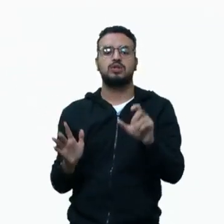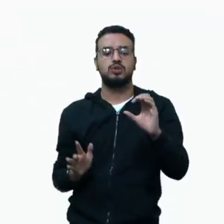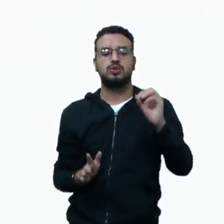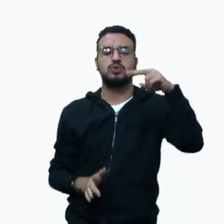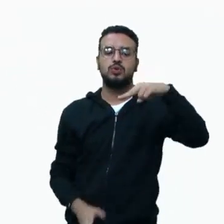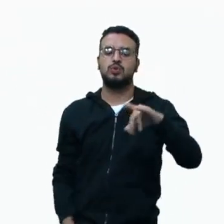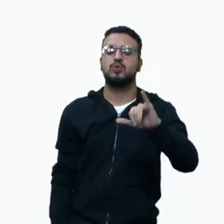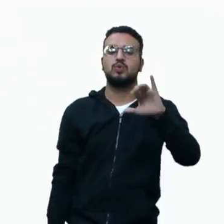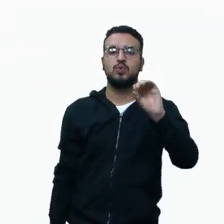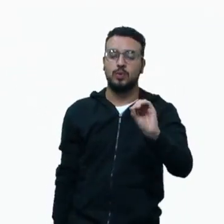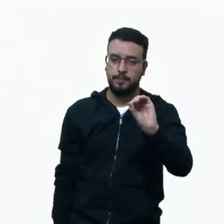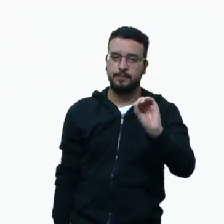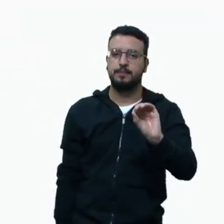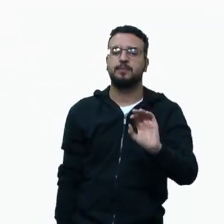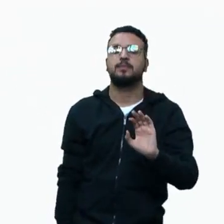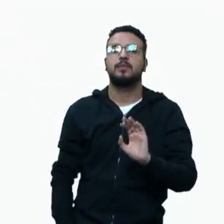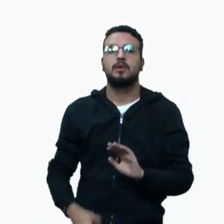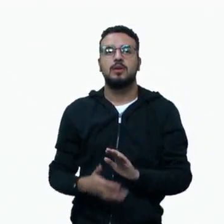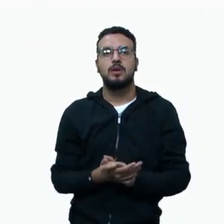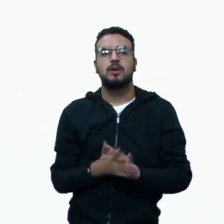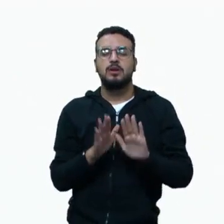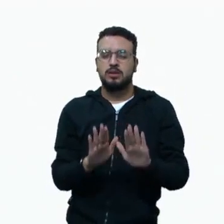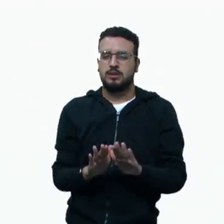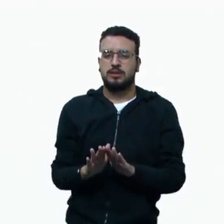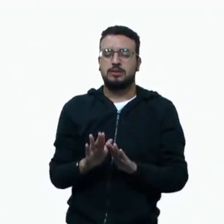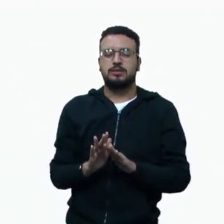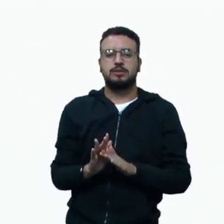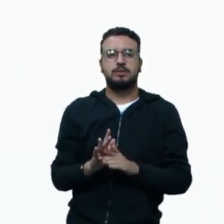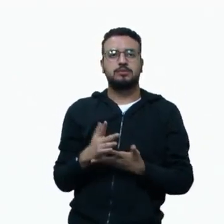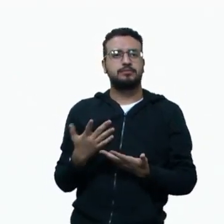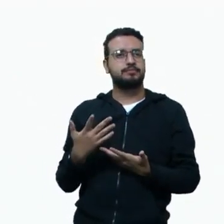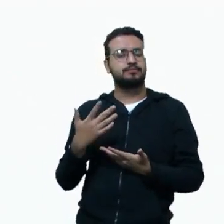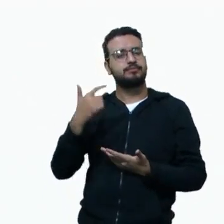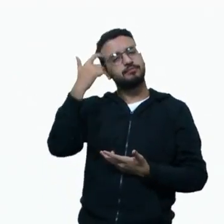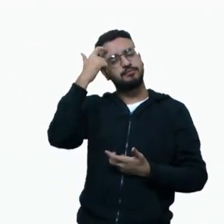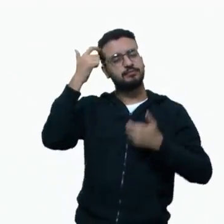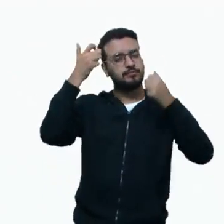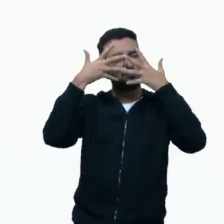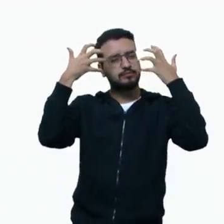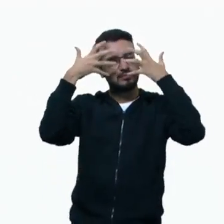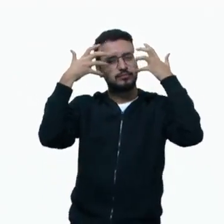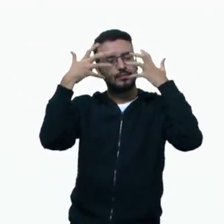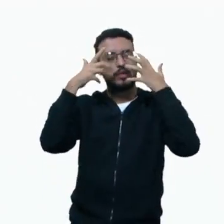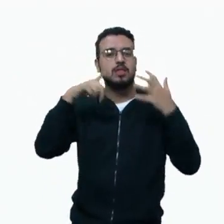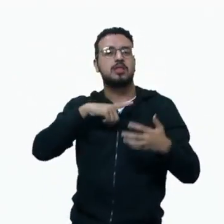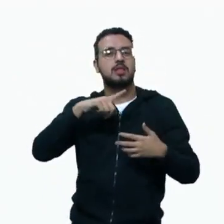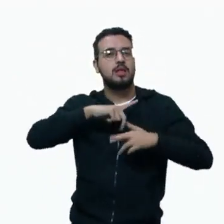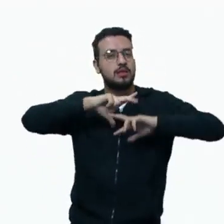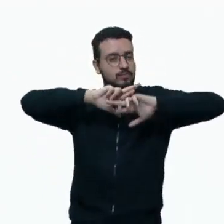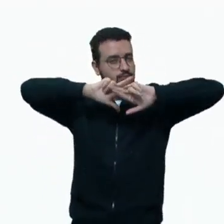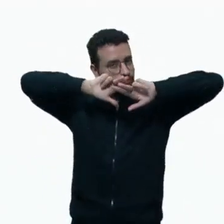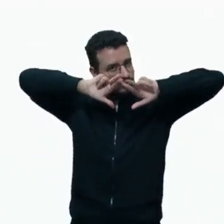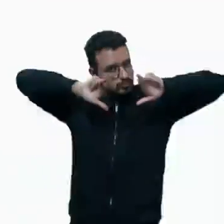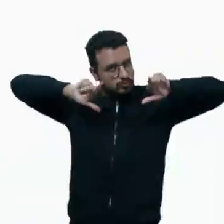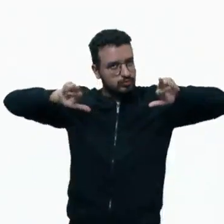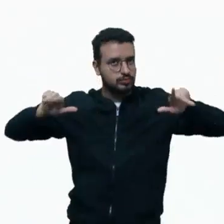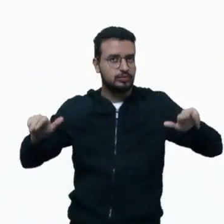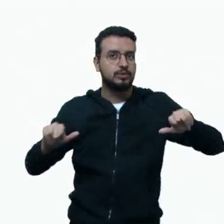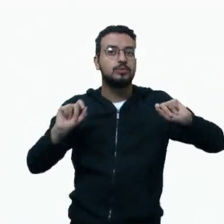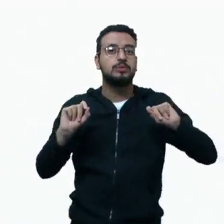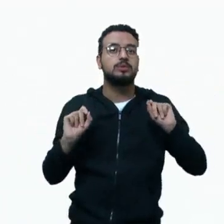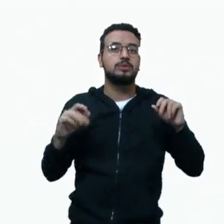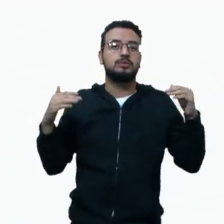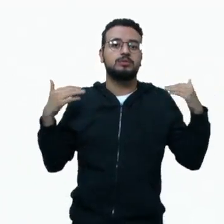ele possui diversas funções, como a orientação do corpo em relação aos ambientes interno e